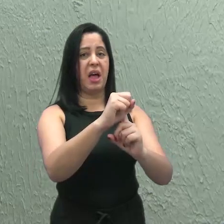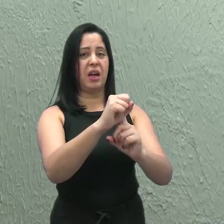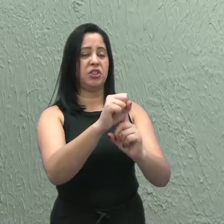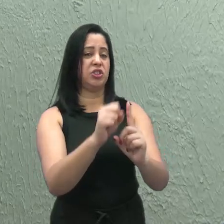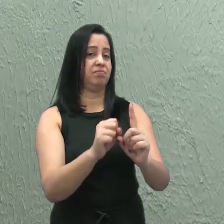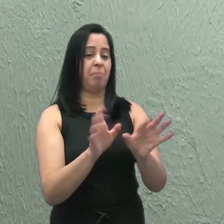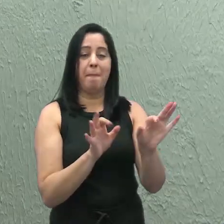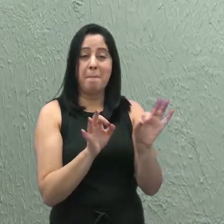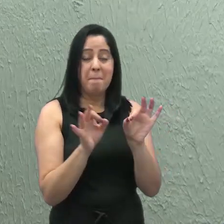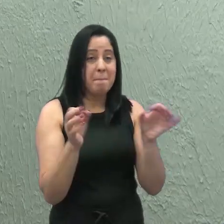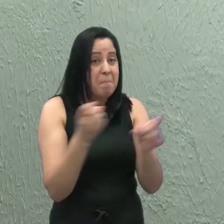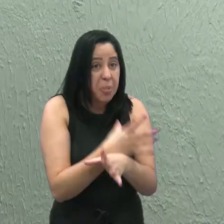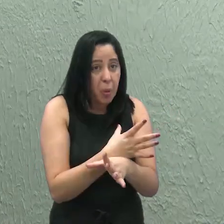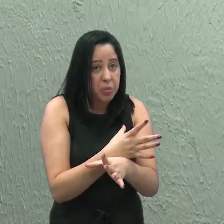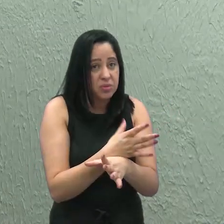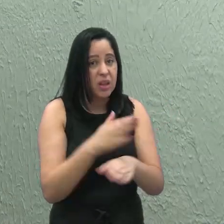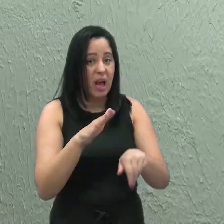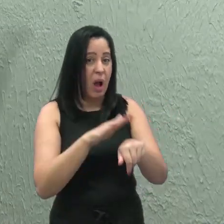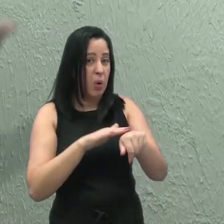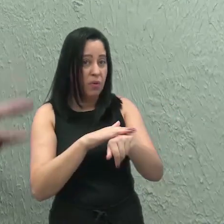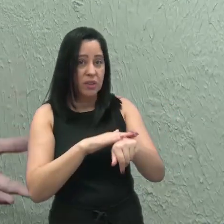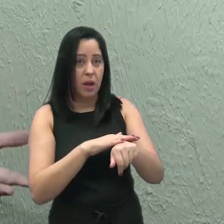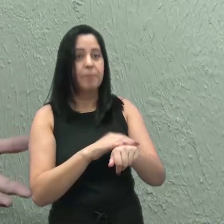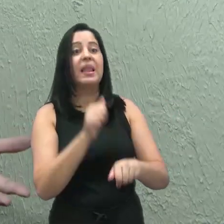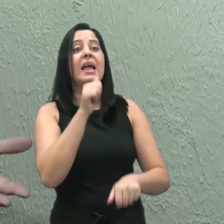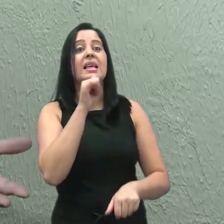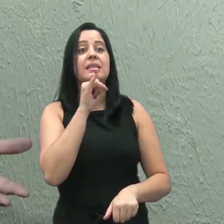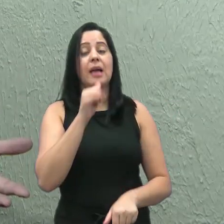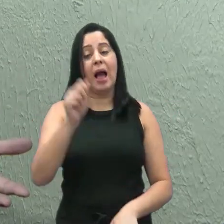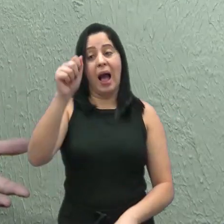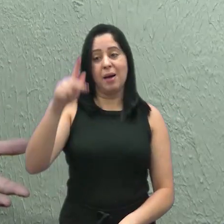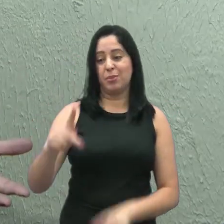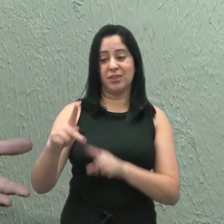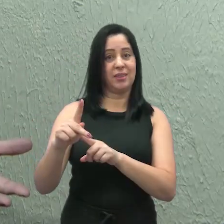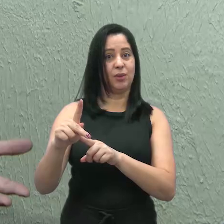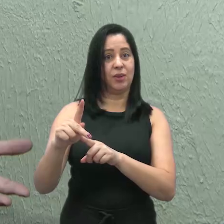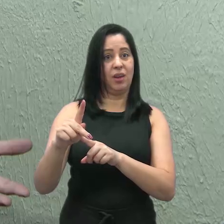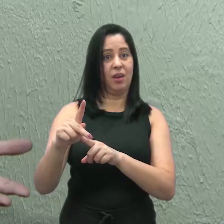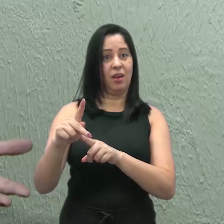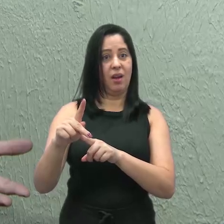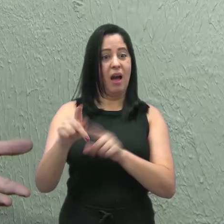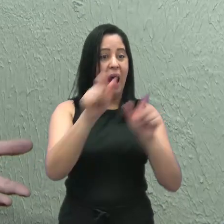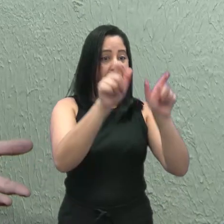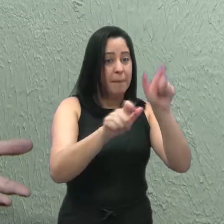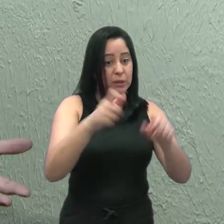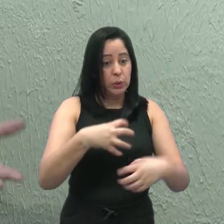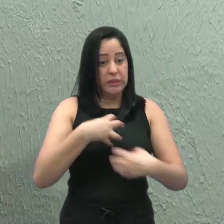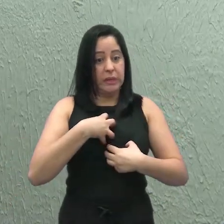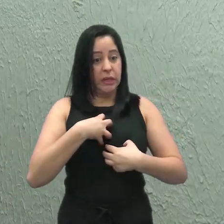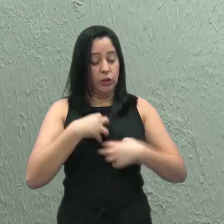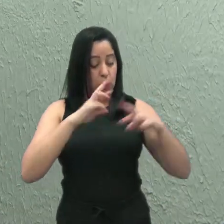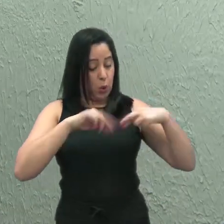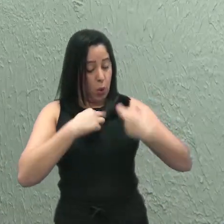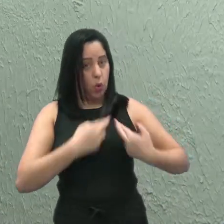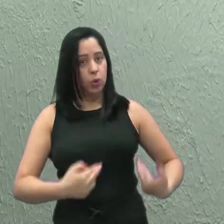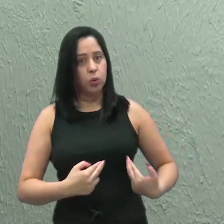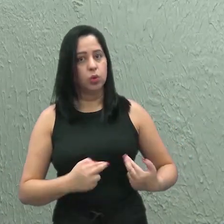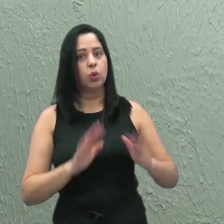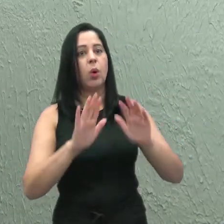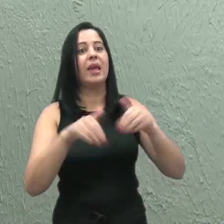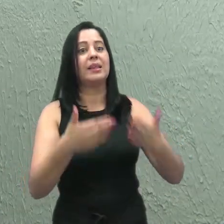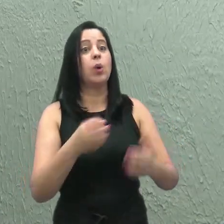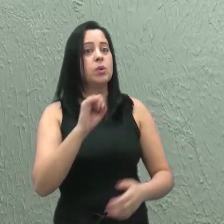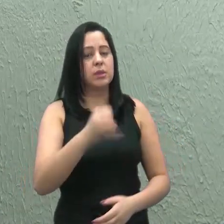sociedade realmente não está preparada. A aposentadoria gera um luto muito grande para a pessoa. Então, tudo que